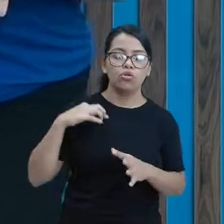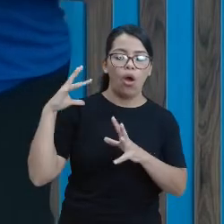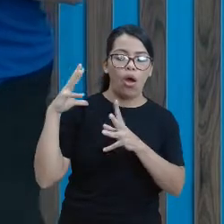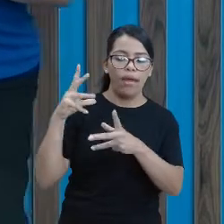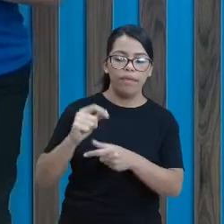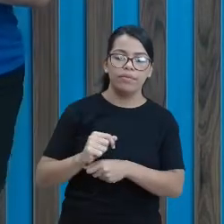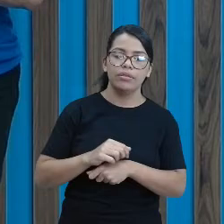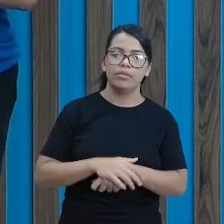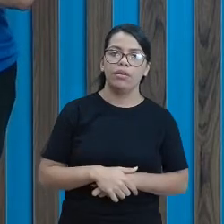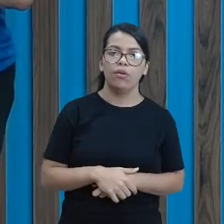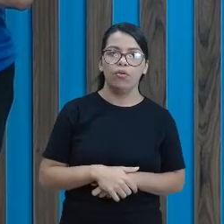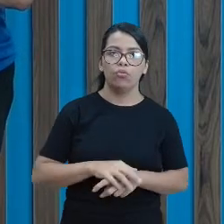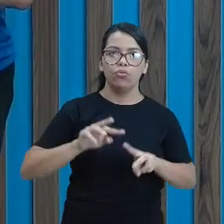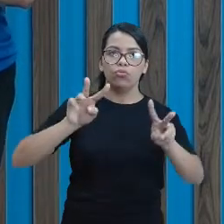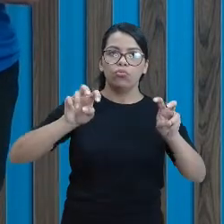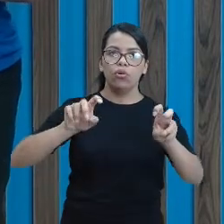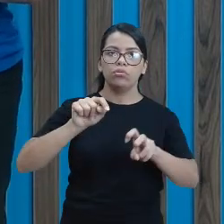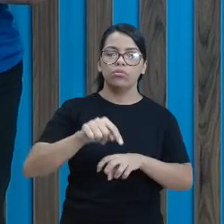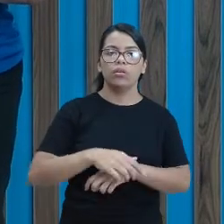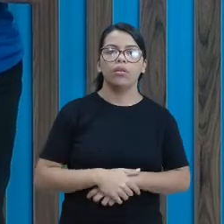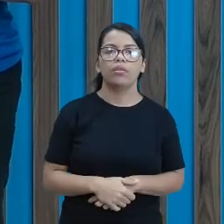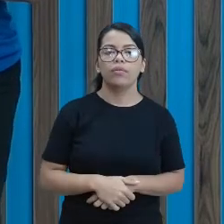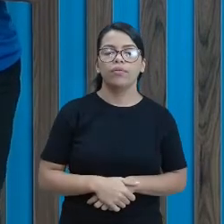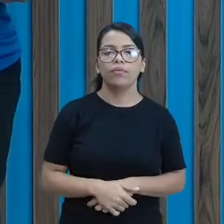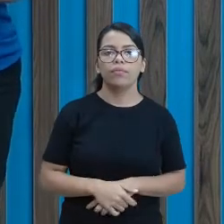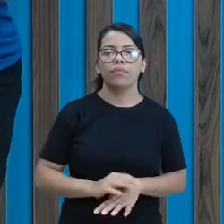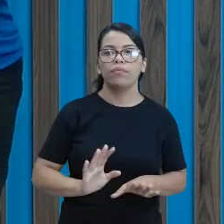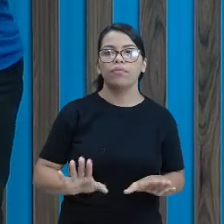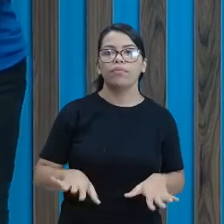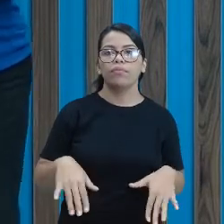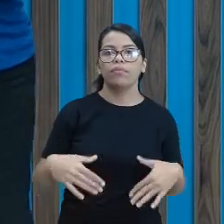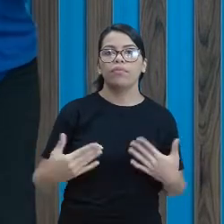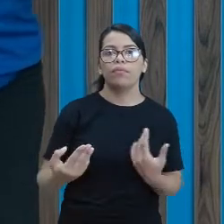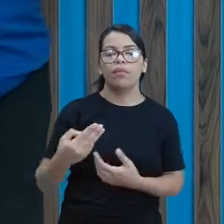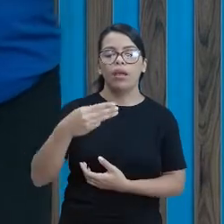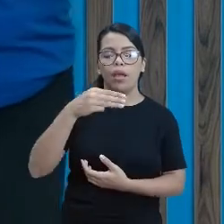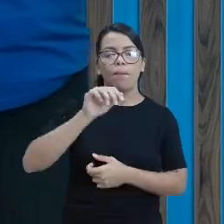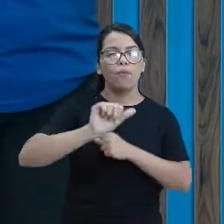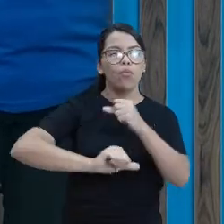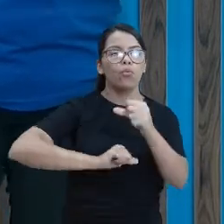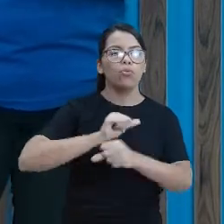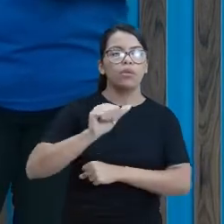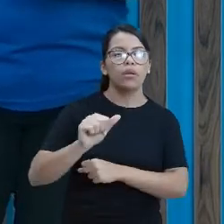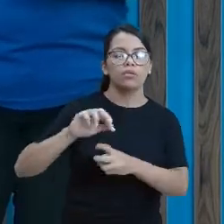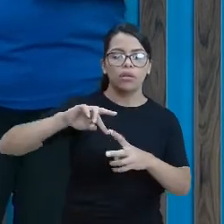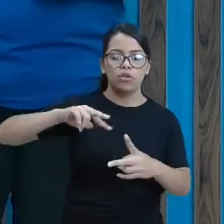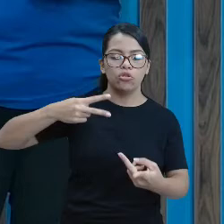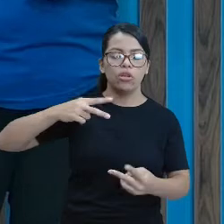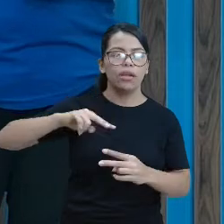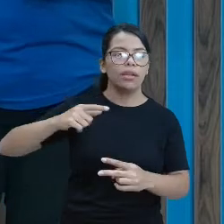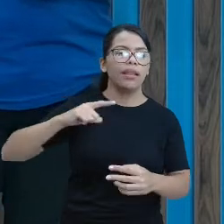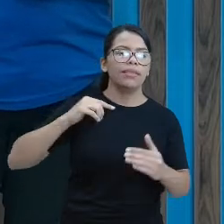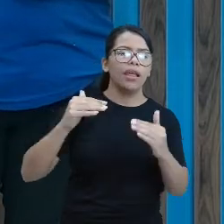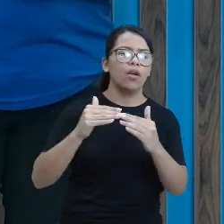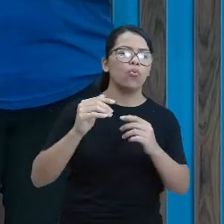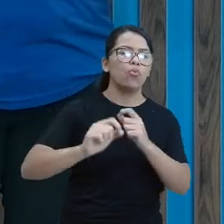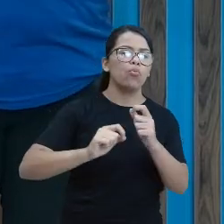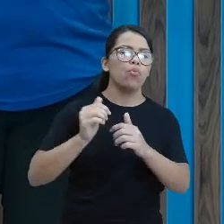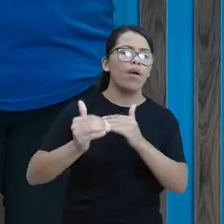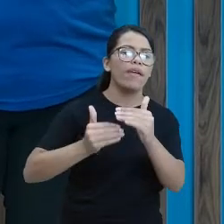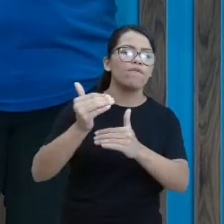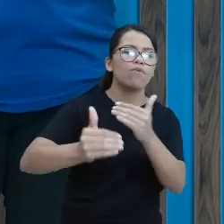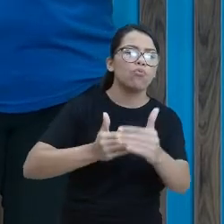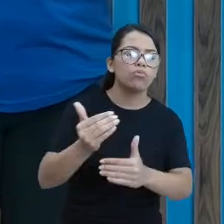revisitação aí desse assunto, tá? E essas mutações gênicas, pessoal, o que é que tem a ver com evolução?